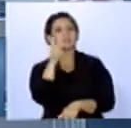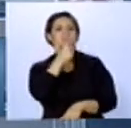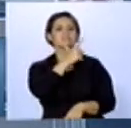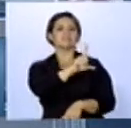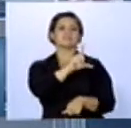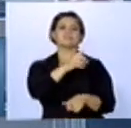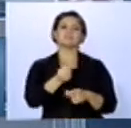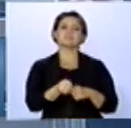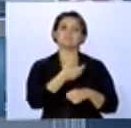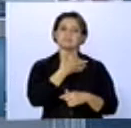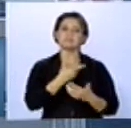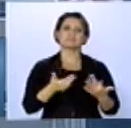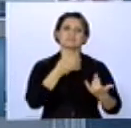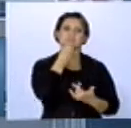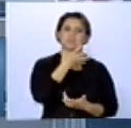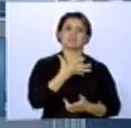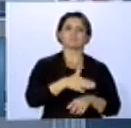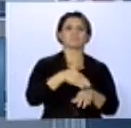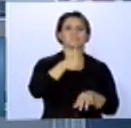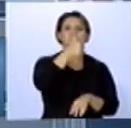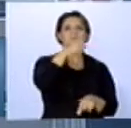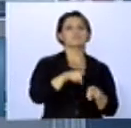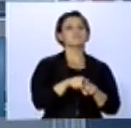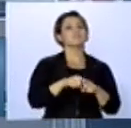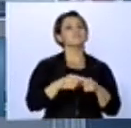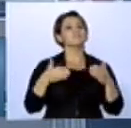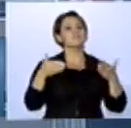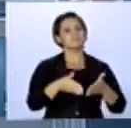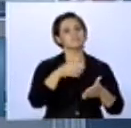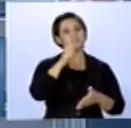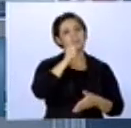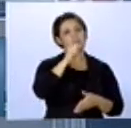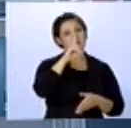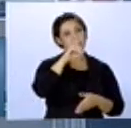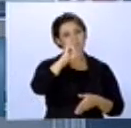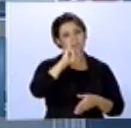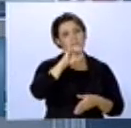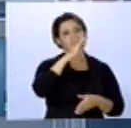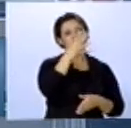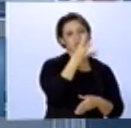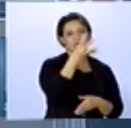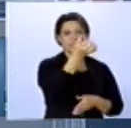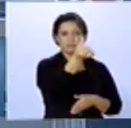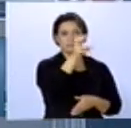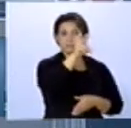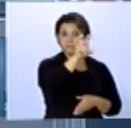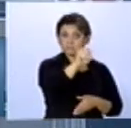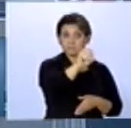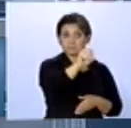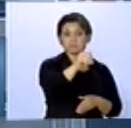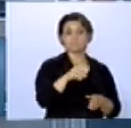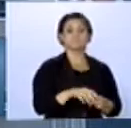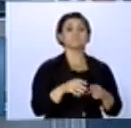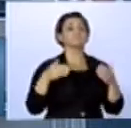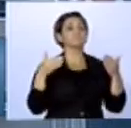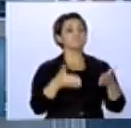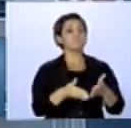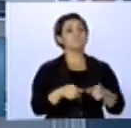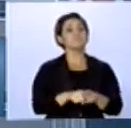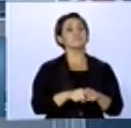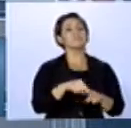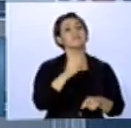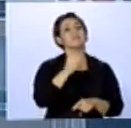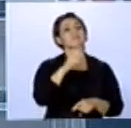senhor presidente com a procedência da Adi 4650 a procedência